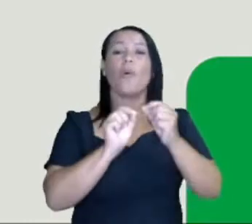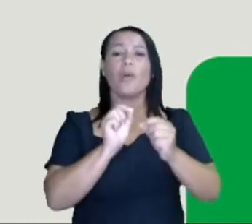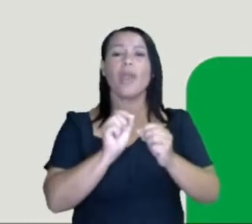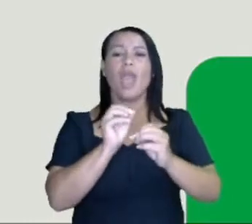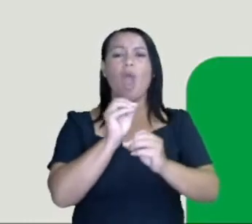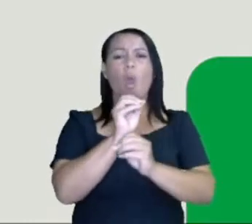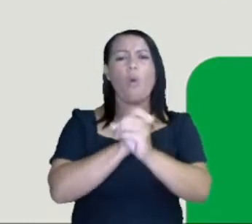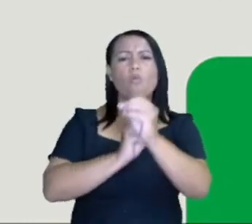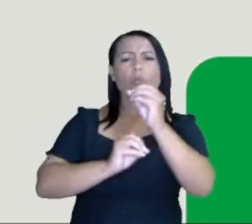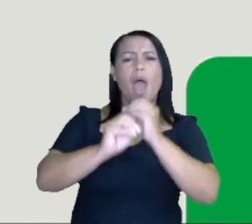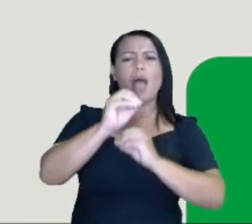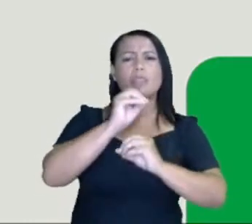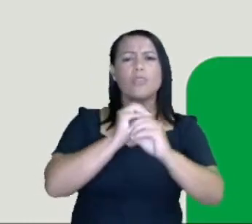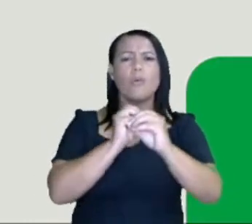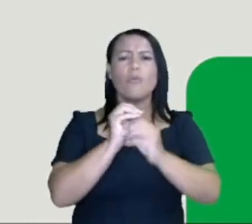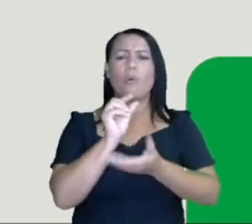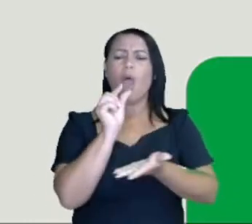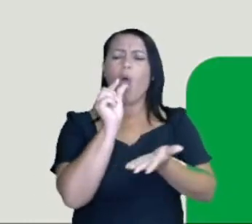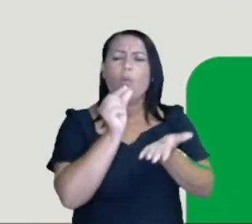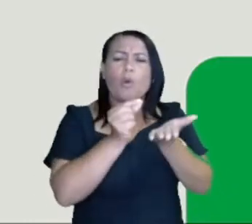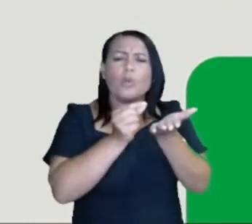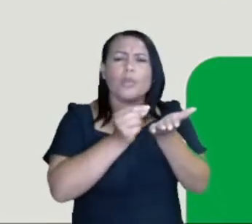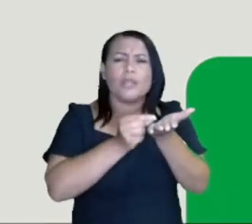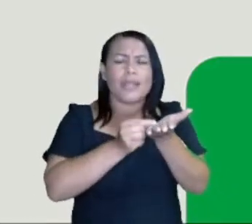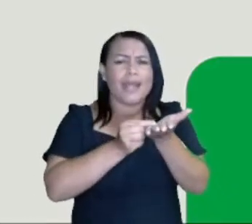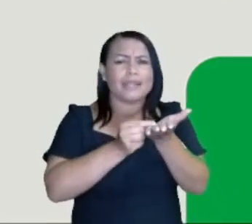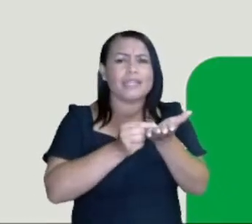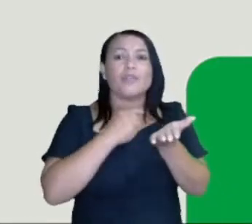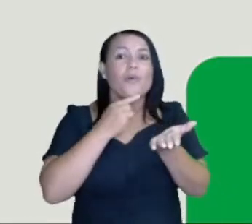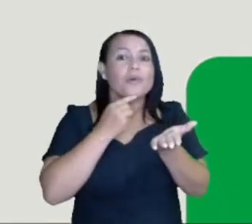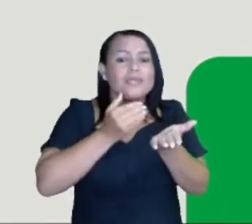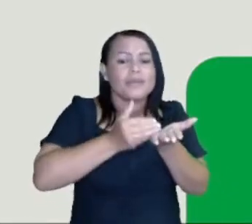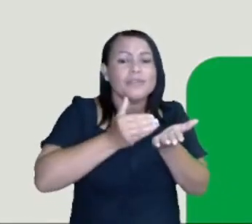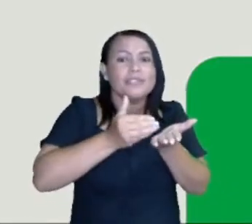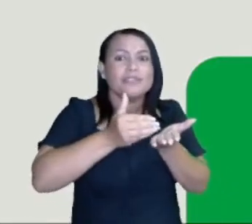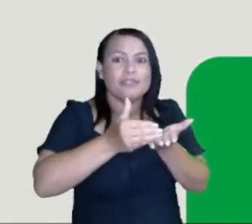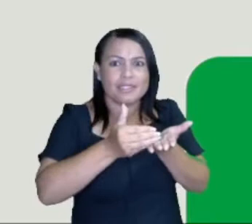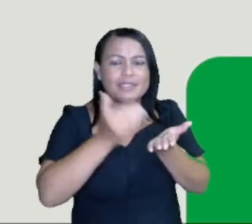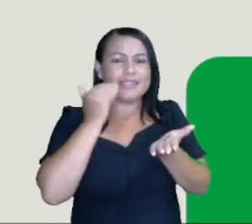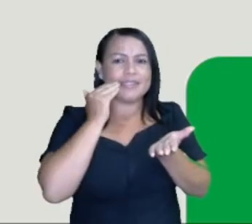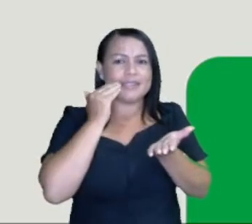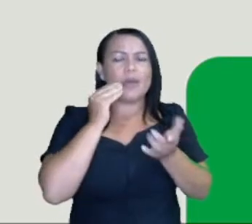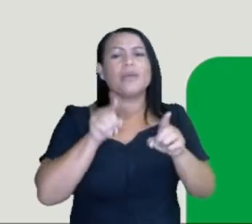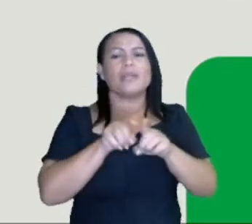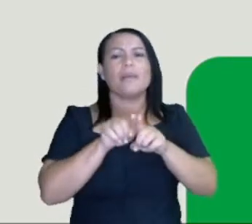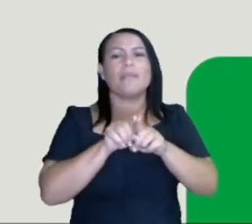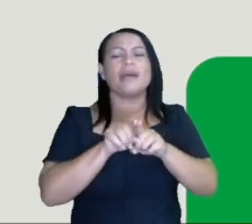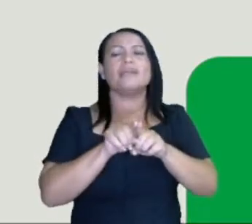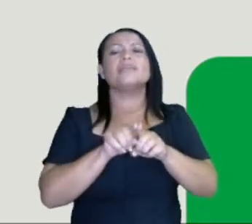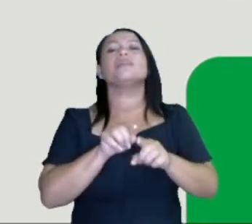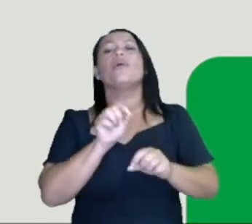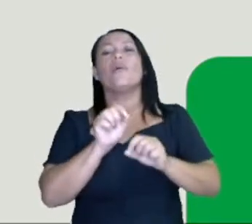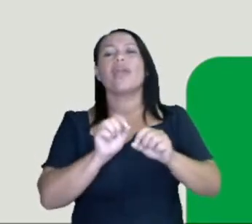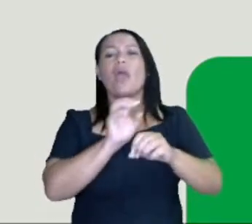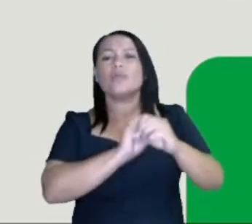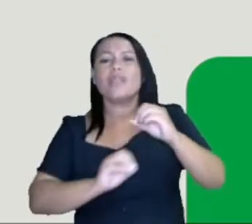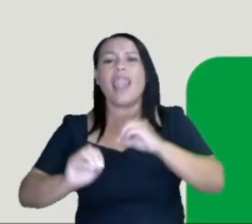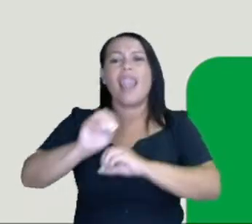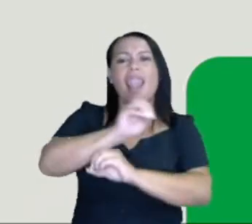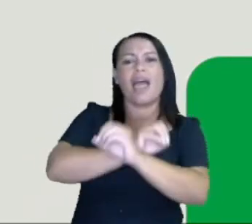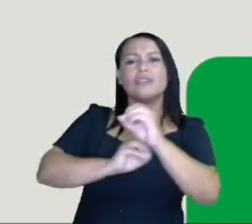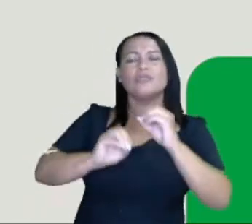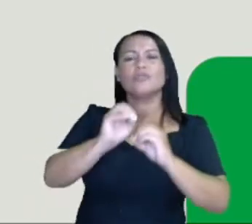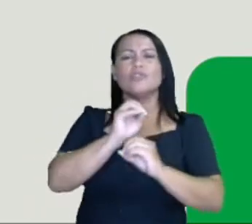a unidade indivisível de tudo que existe. É o átomo e seus elétrons. A seguir, esses átomos